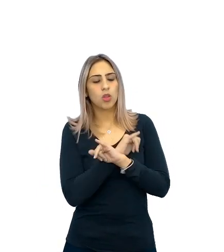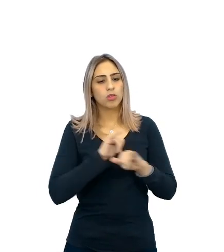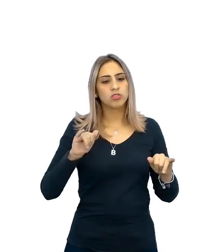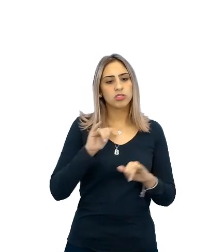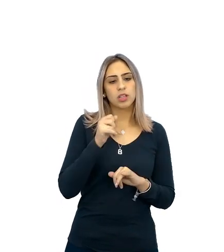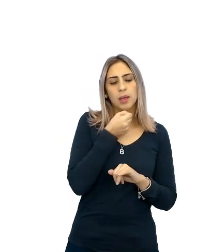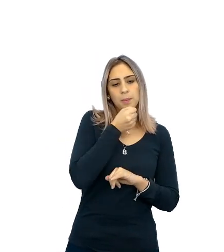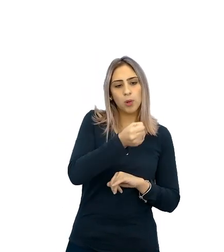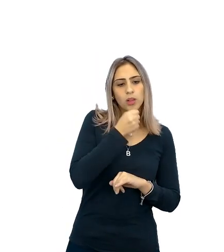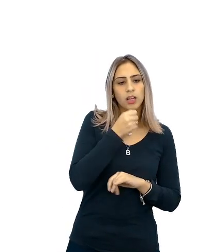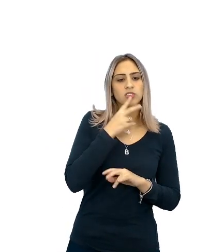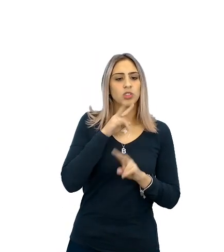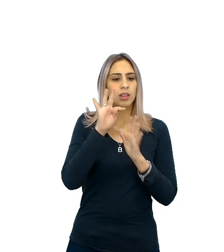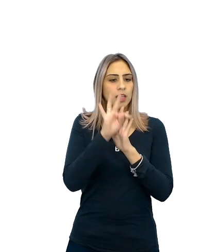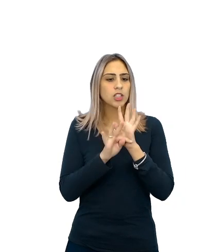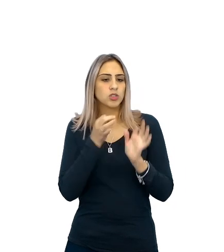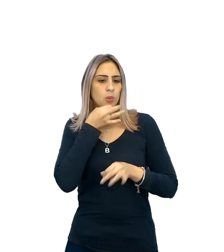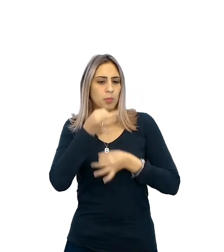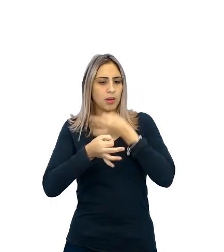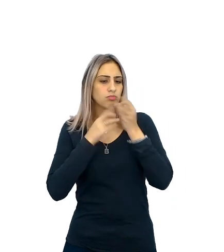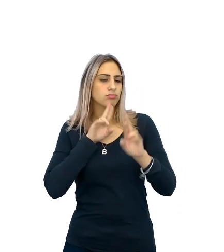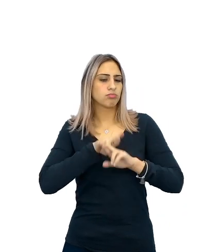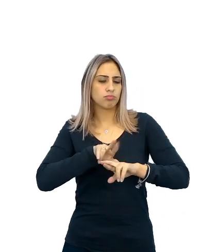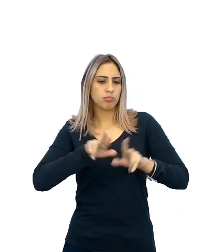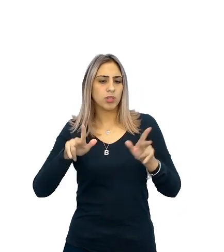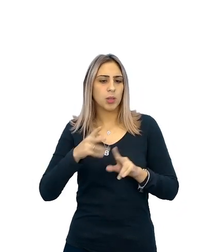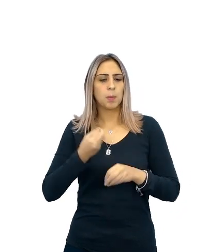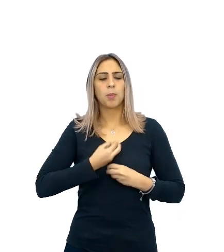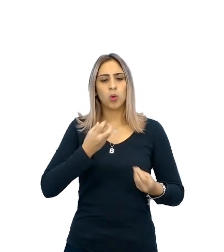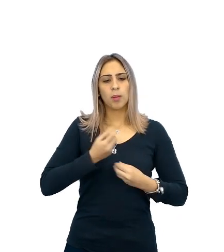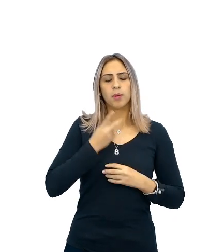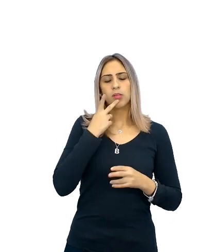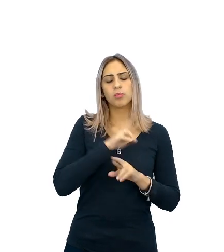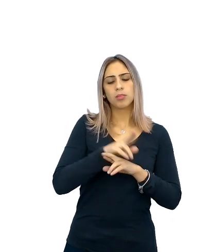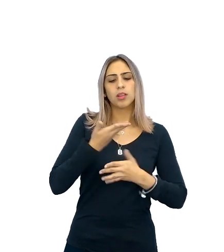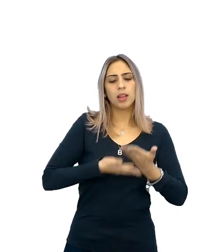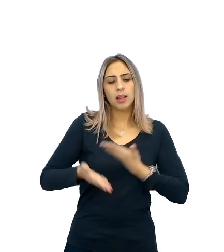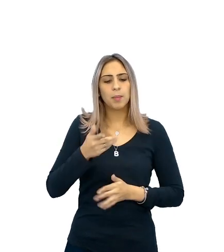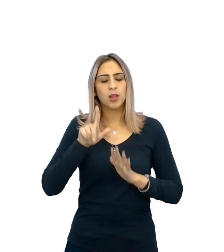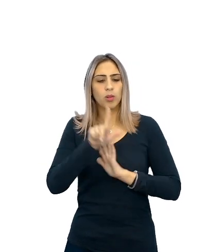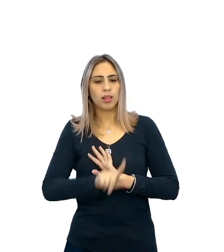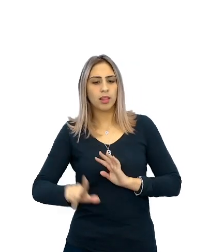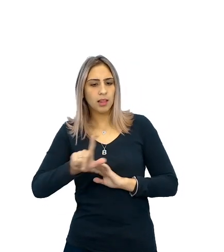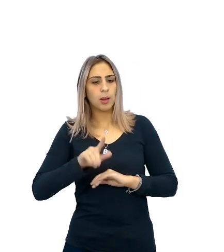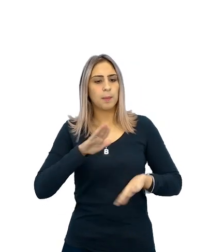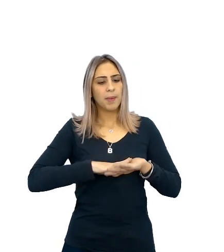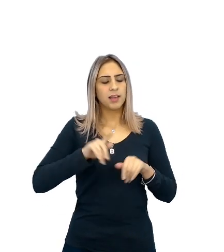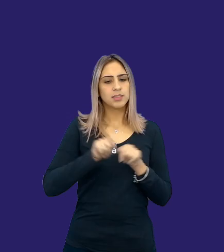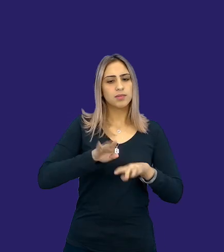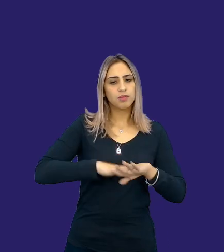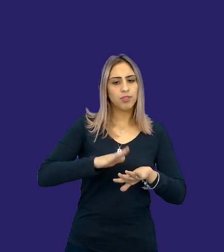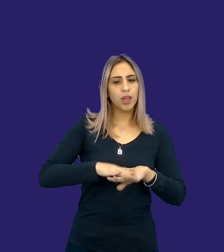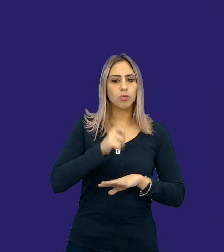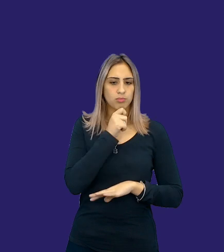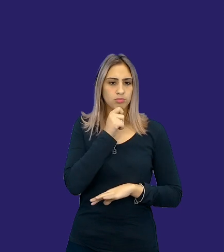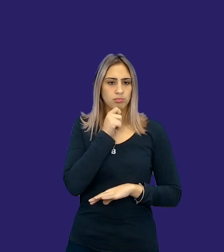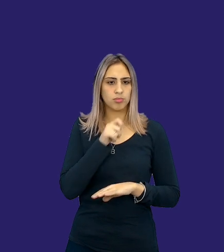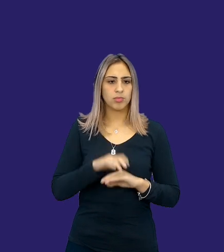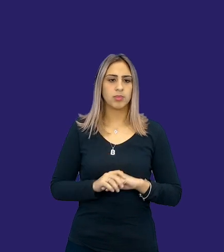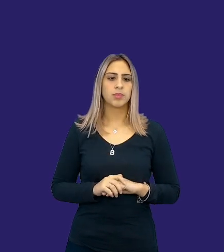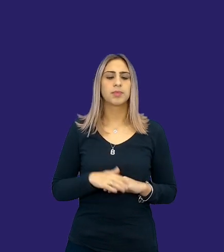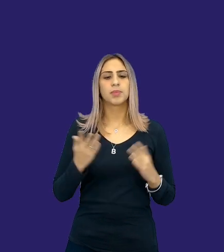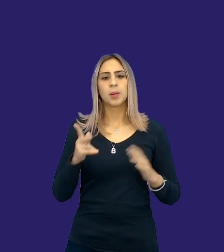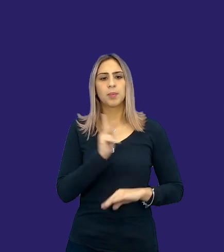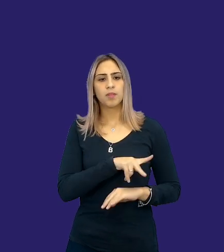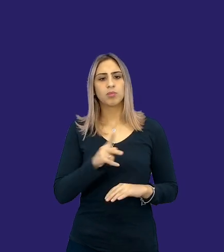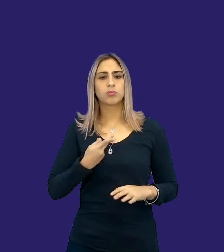reportagens, textos de opinião em vários argumentos e poemas, com tratamento literário mais elaborado ainda. Então,